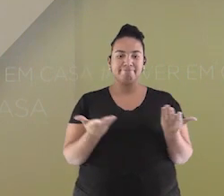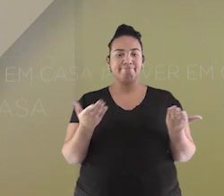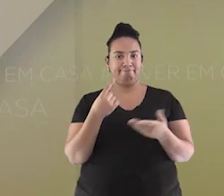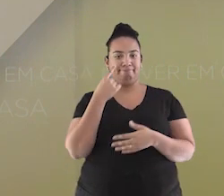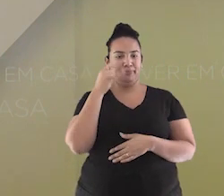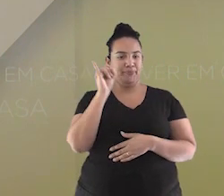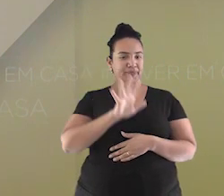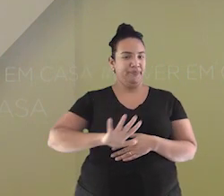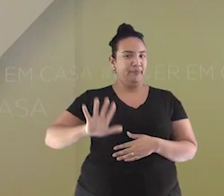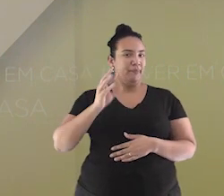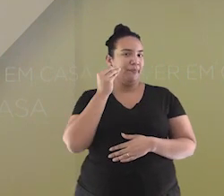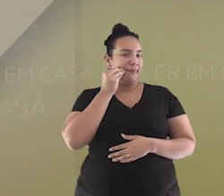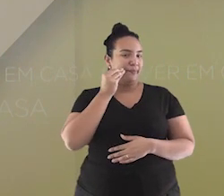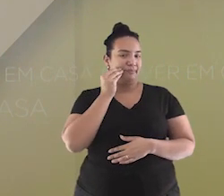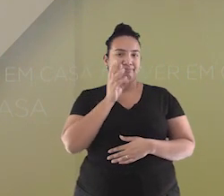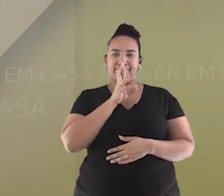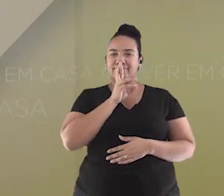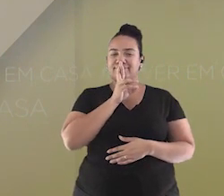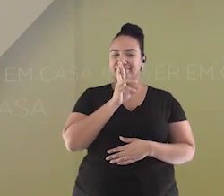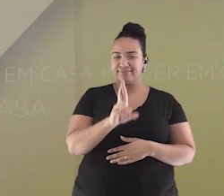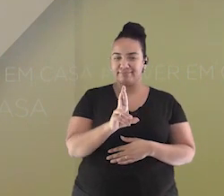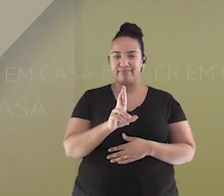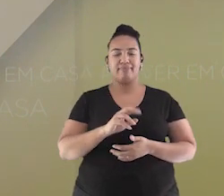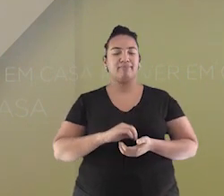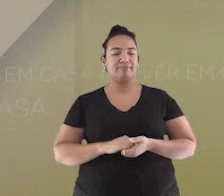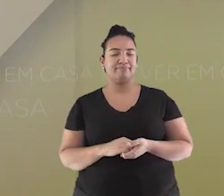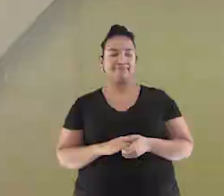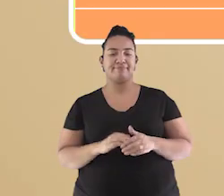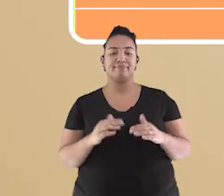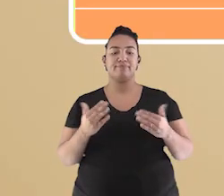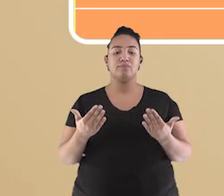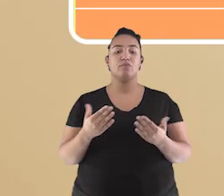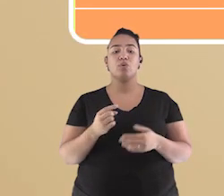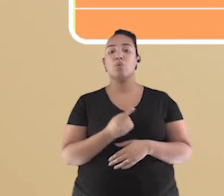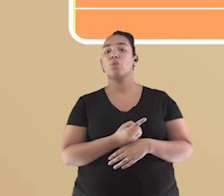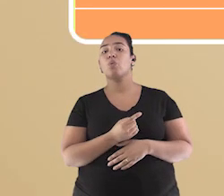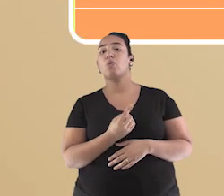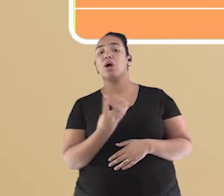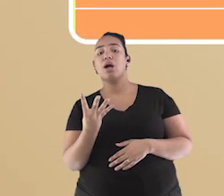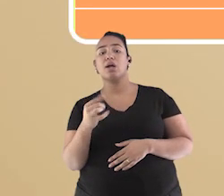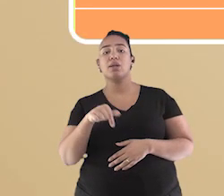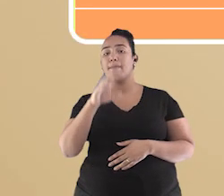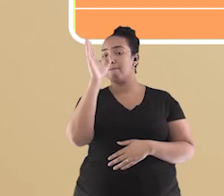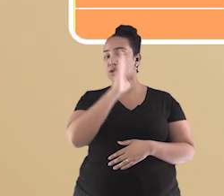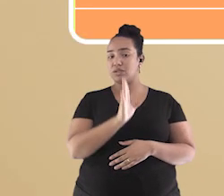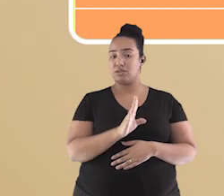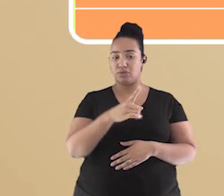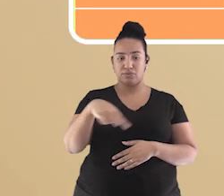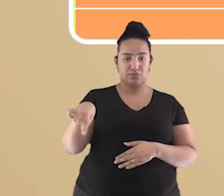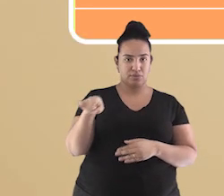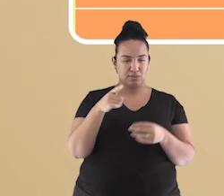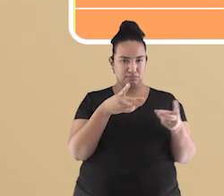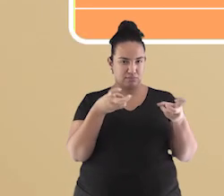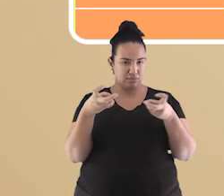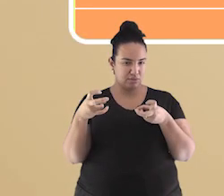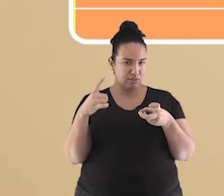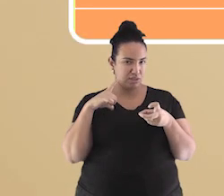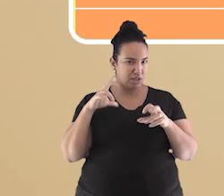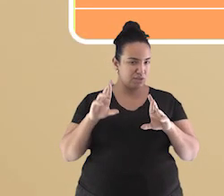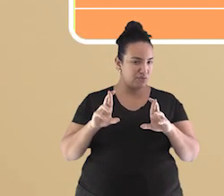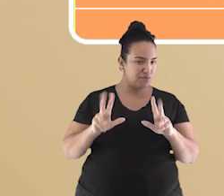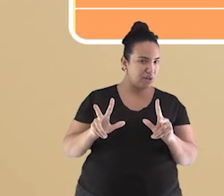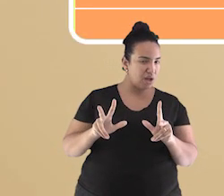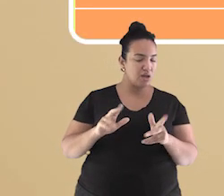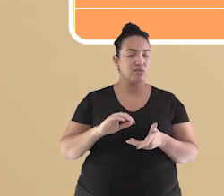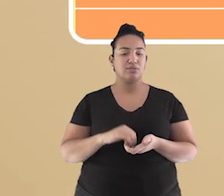Vamos observar essa imagem e tentar responder algumas perguntas. Quais dessas notas são brasileiras? Vocês perceberam a diferença